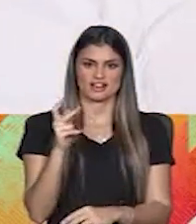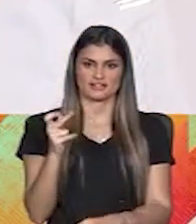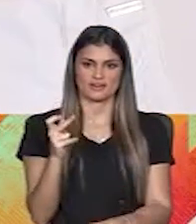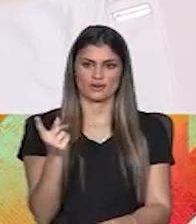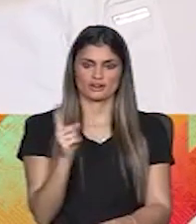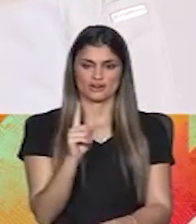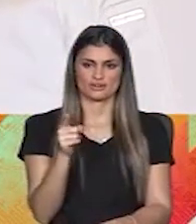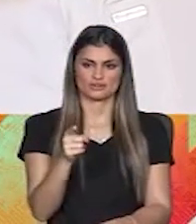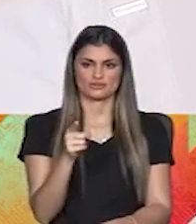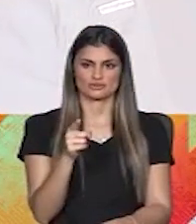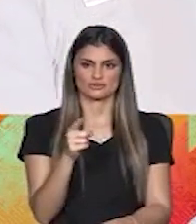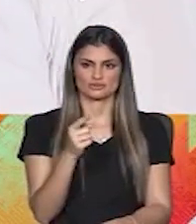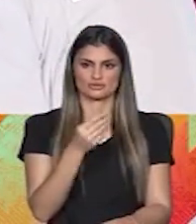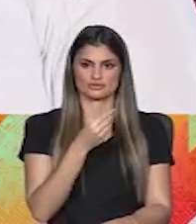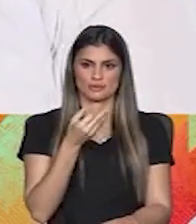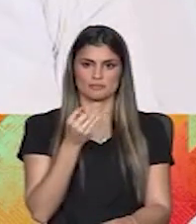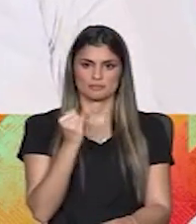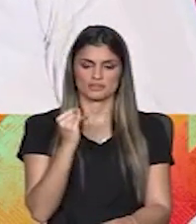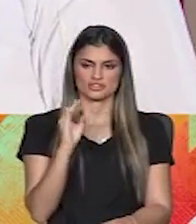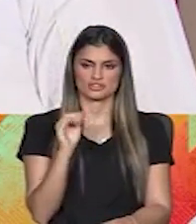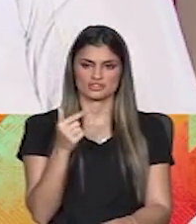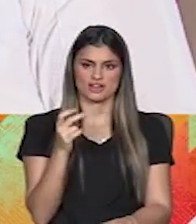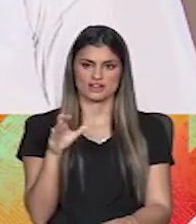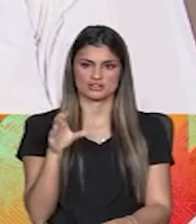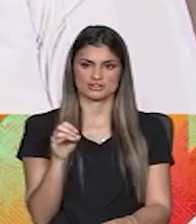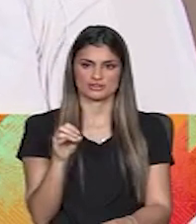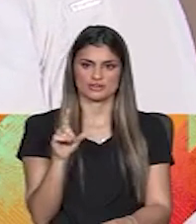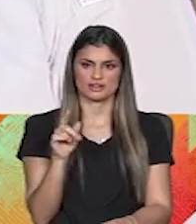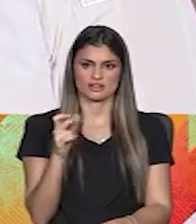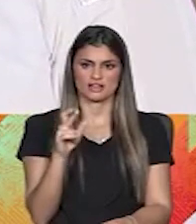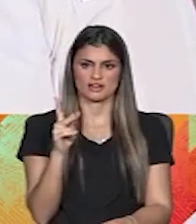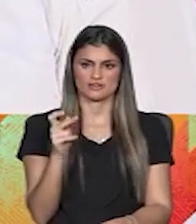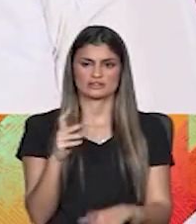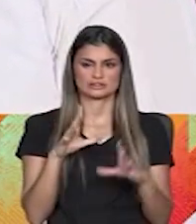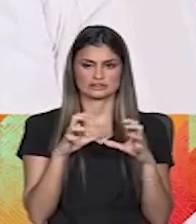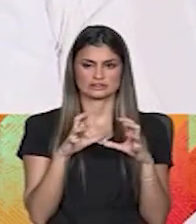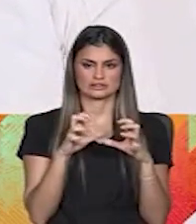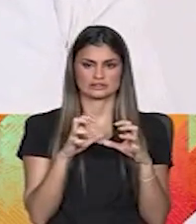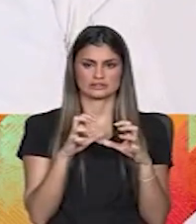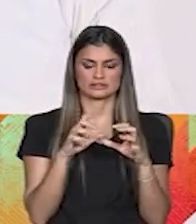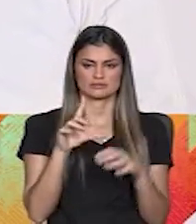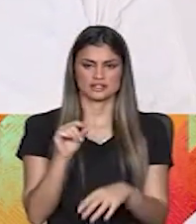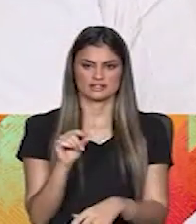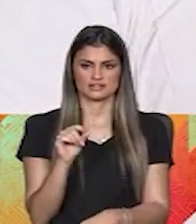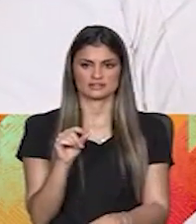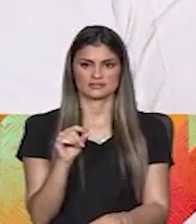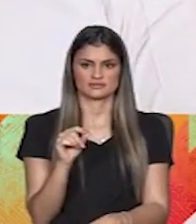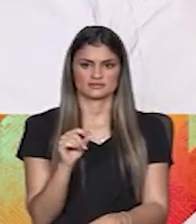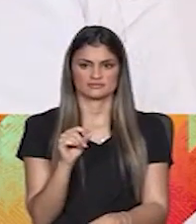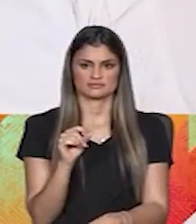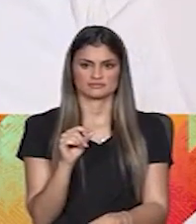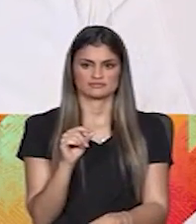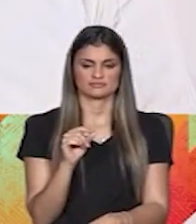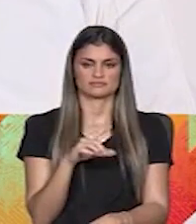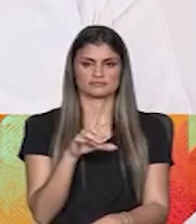não importante a larva é para dar um crocante e é também para alertar para uma alimentação